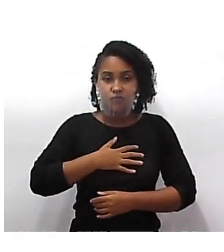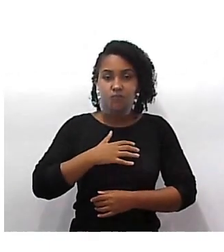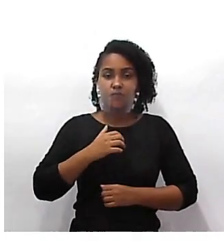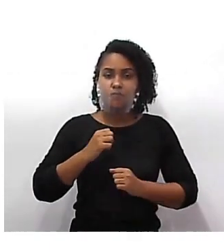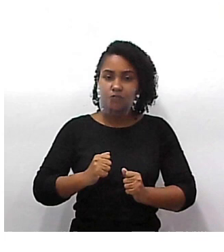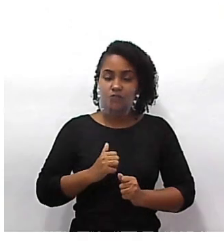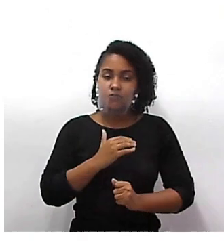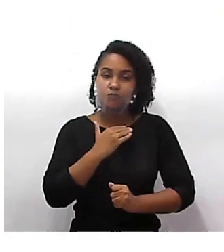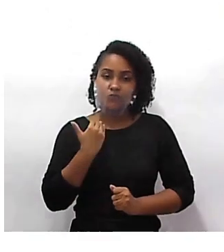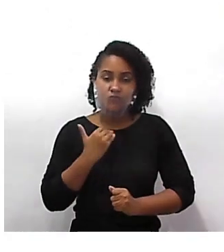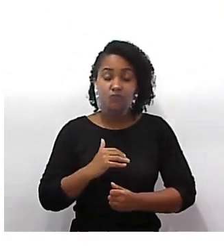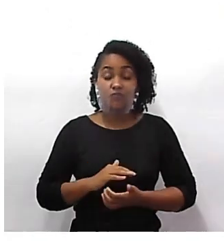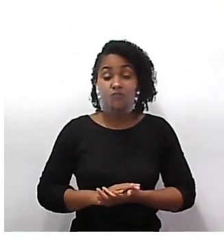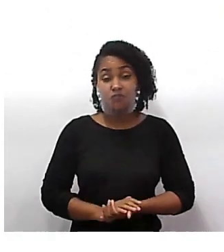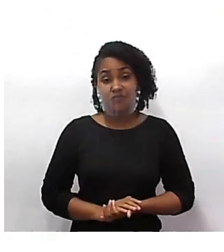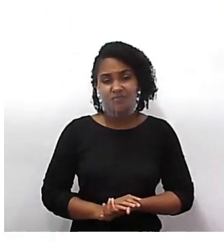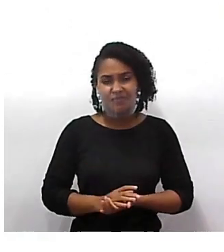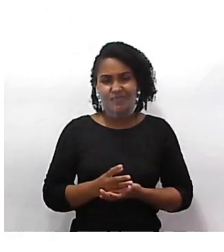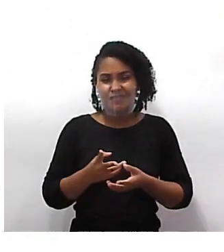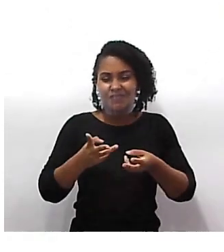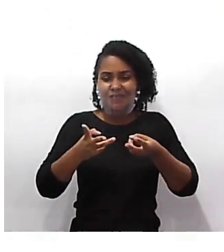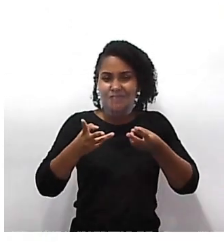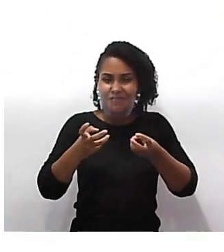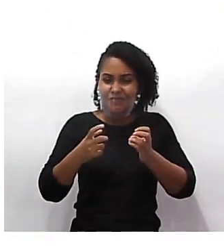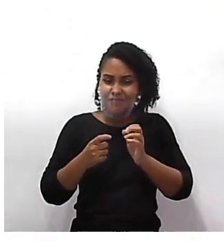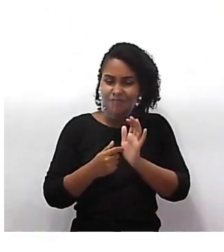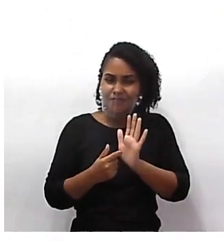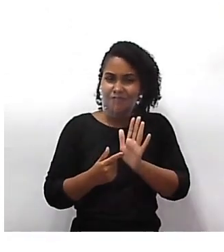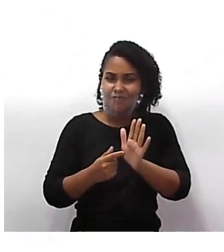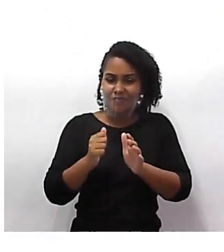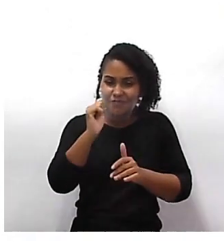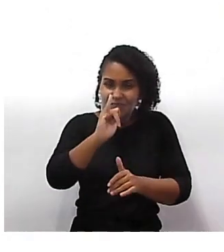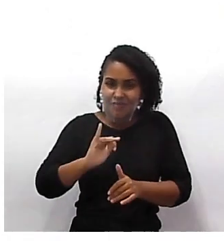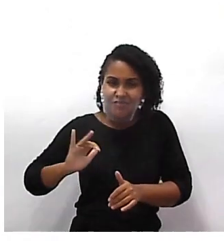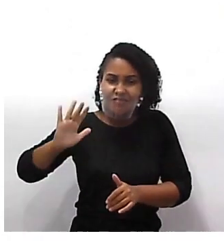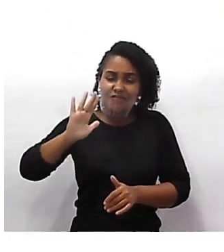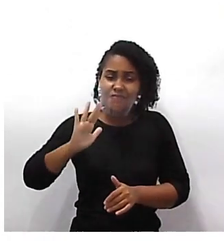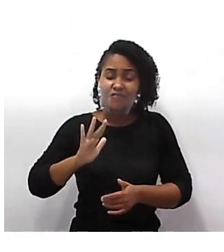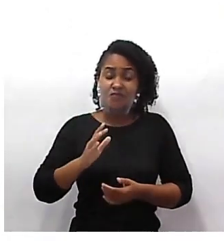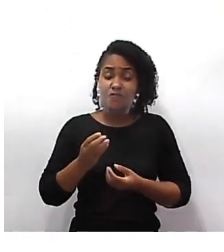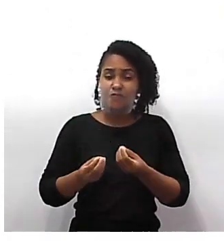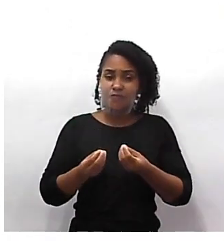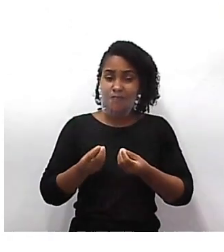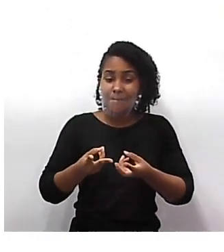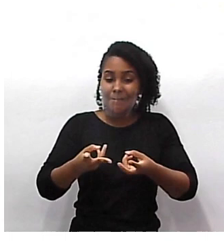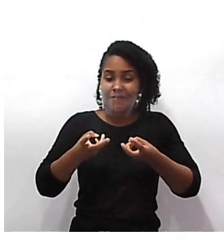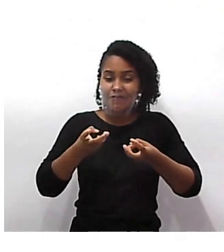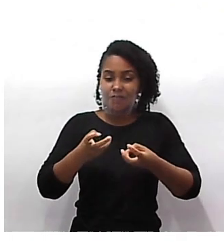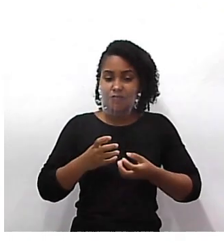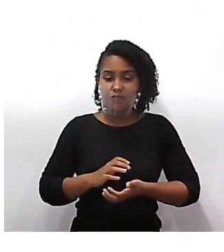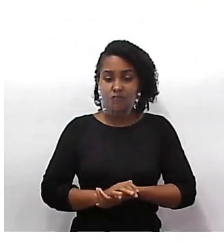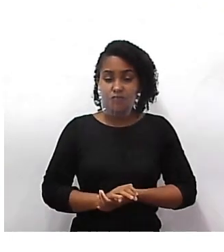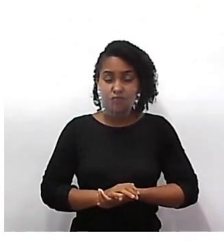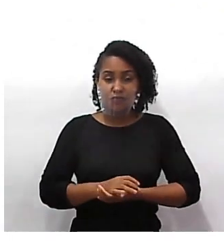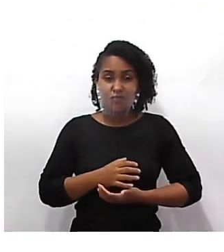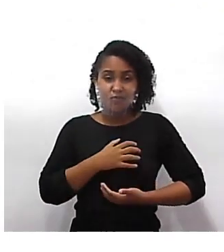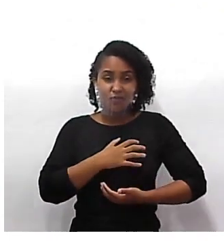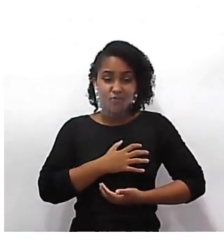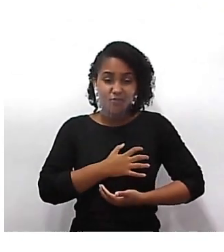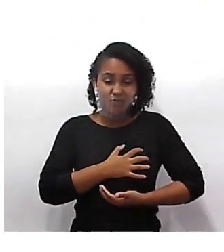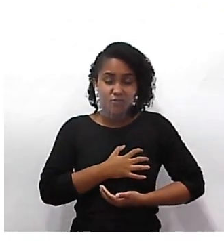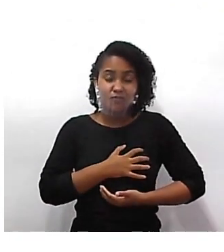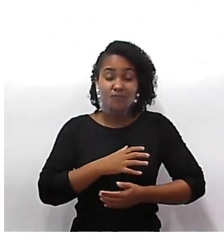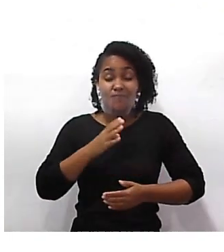à morte. E aí a gente retrata essa imagem, né, essa figura, onde você vê, né, que a doença ela